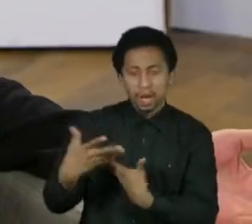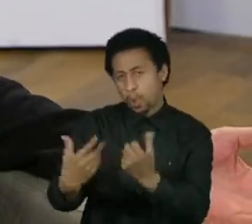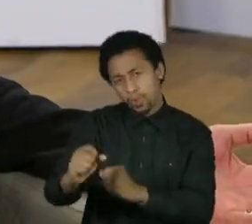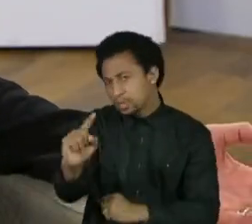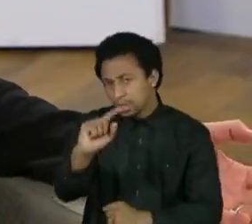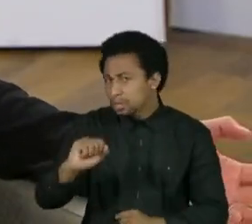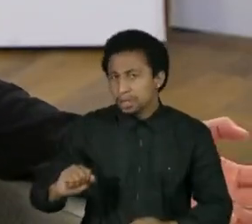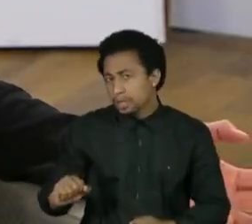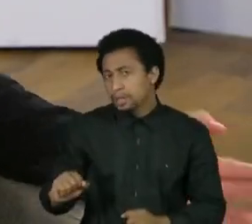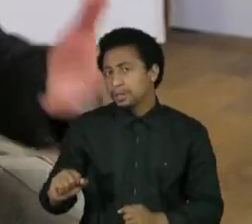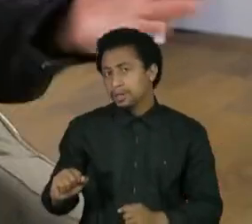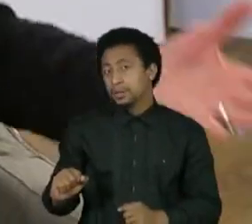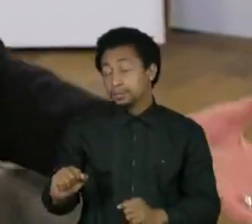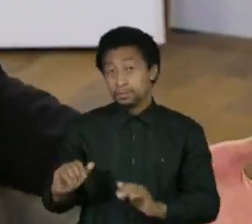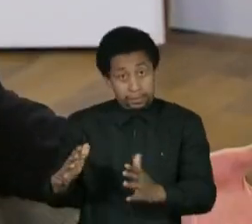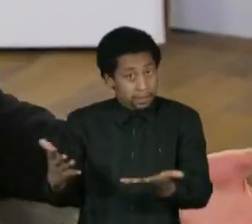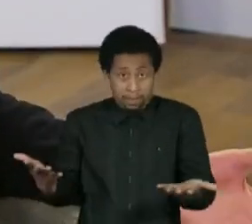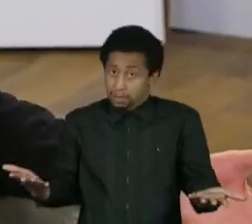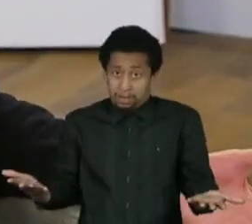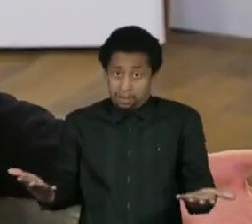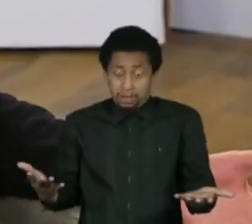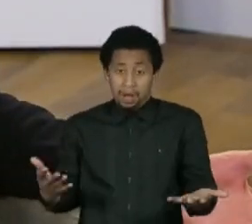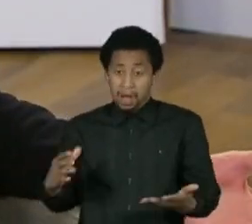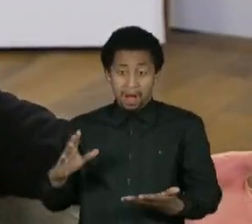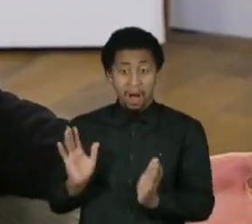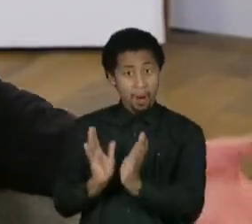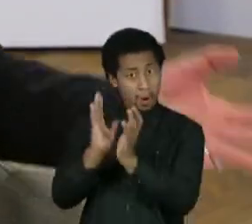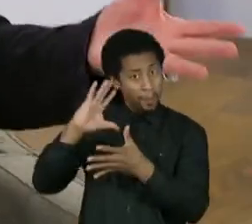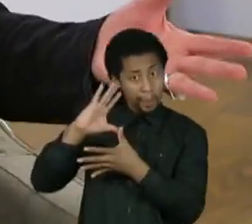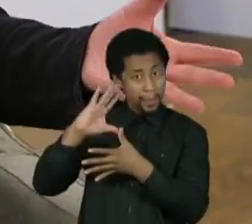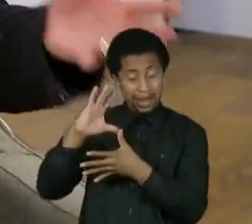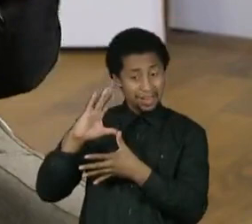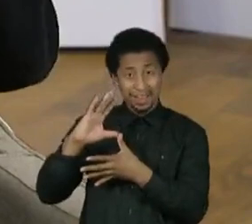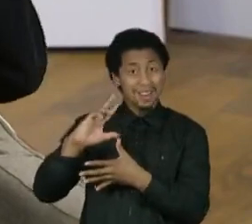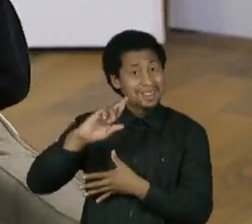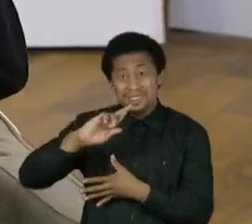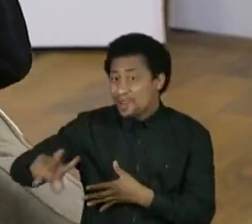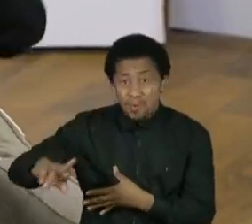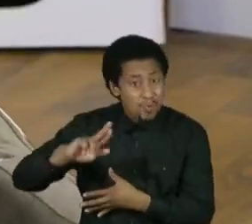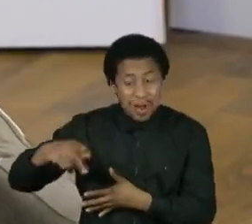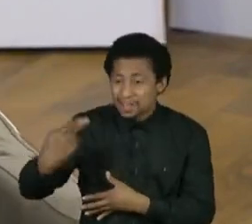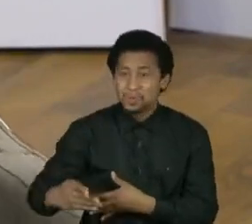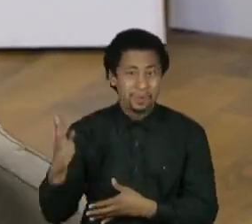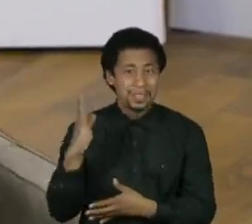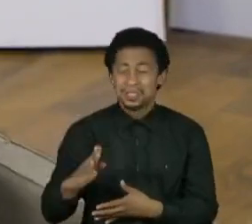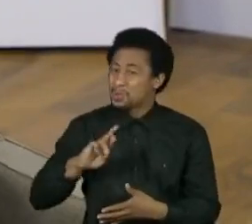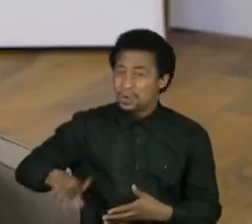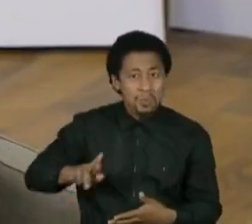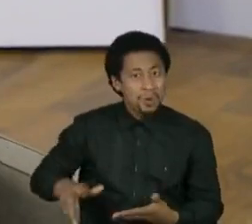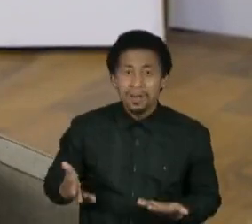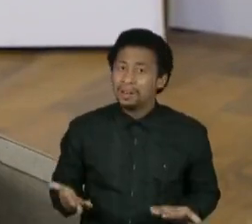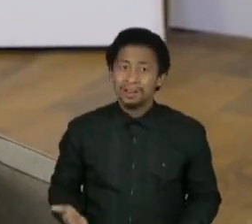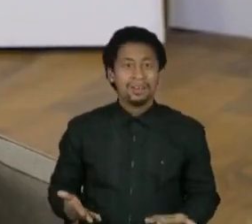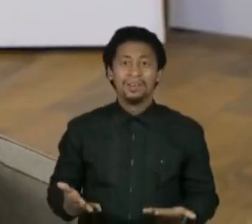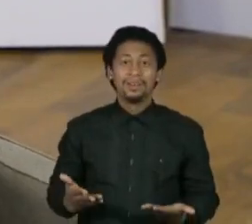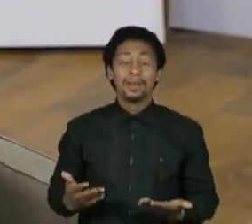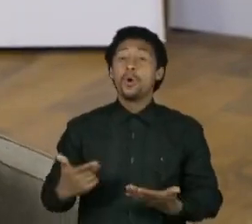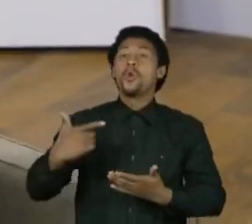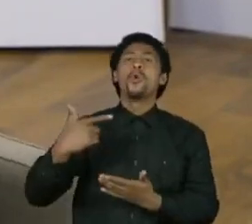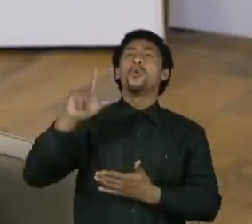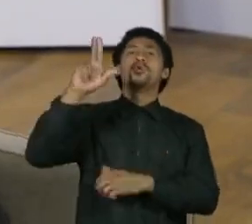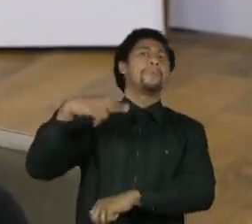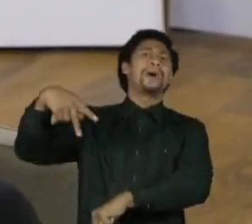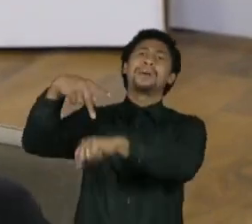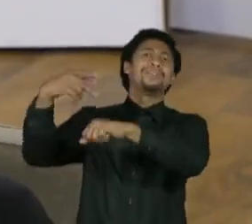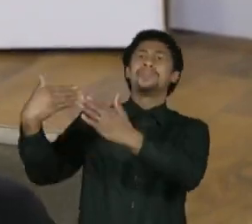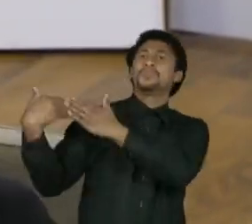jogar, né? Porque não era nossa aquela Copa América. Trouxeram, aí os caras falam assim, mas...